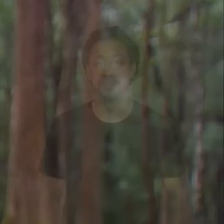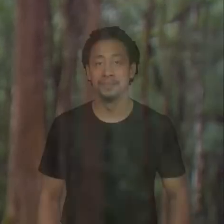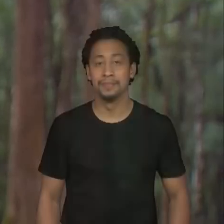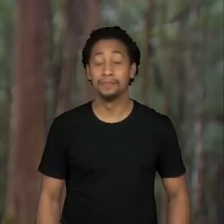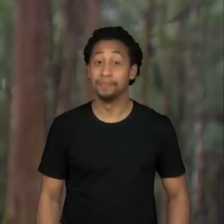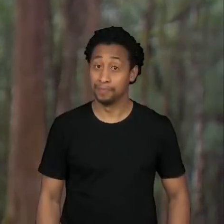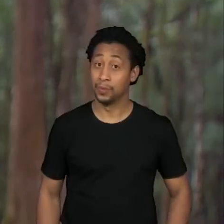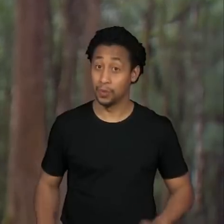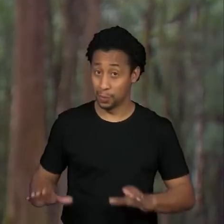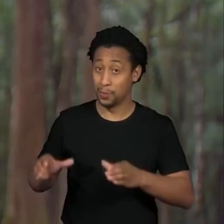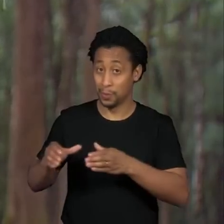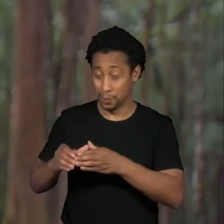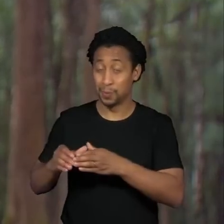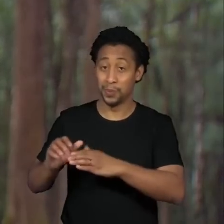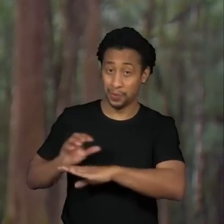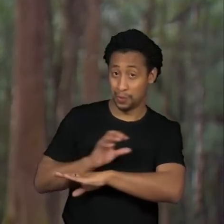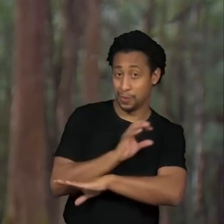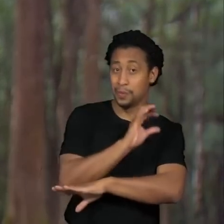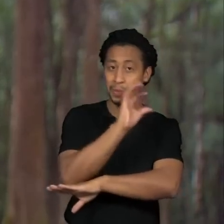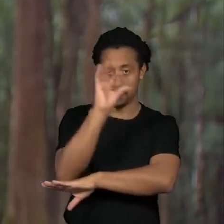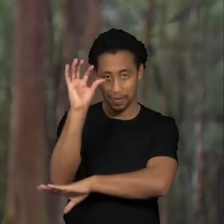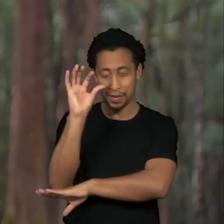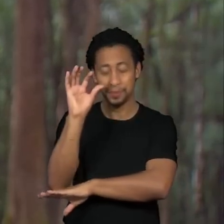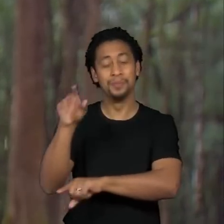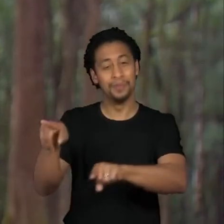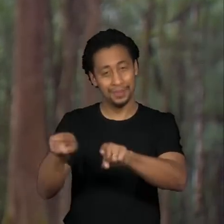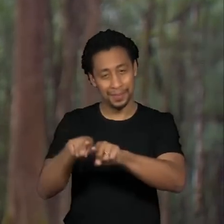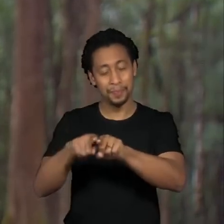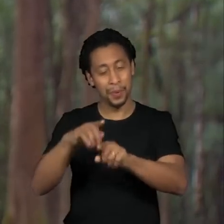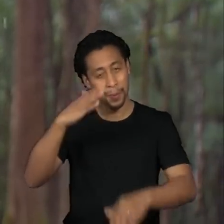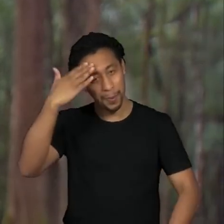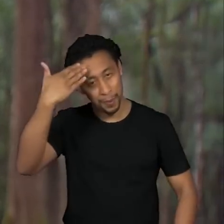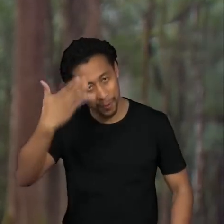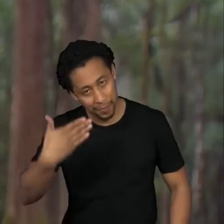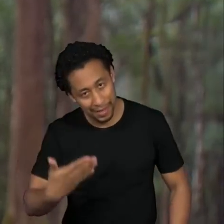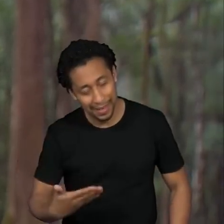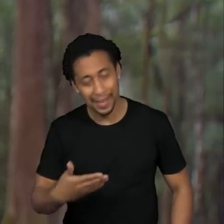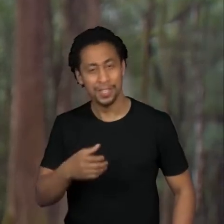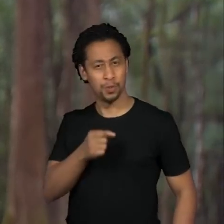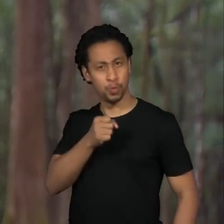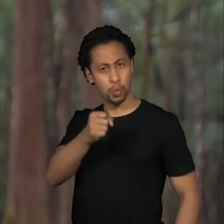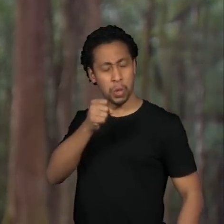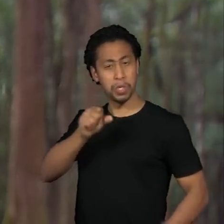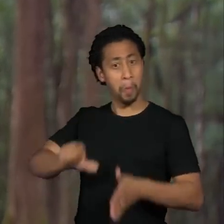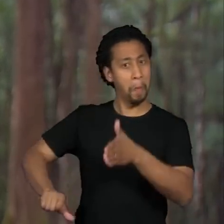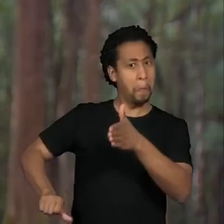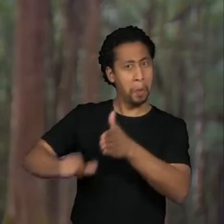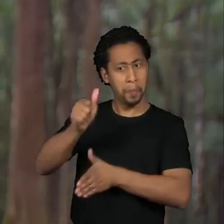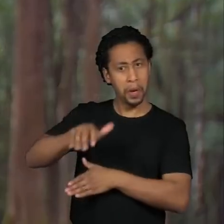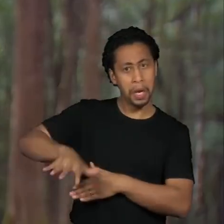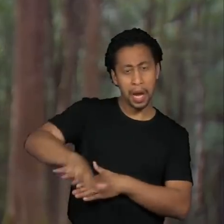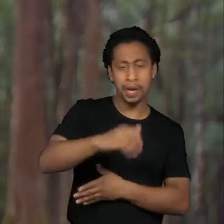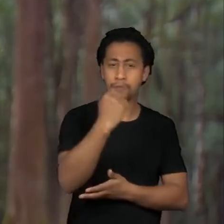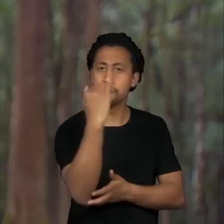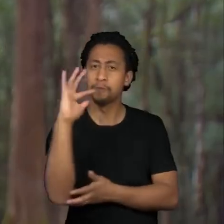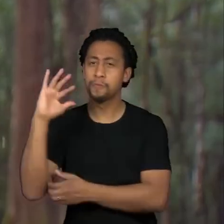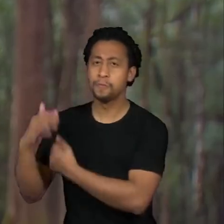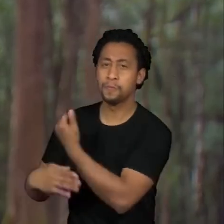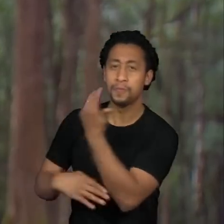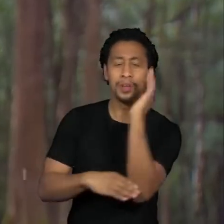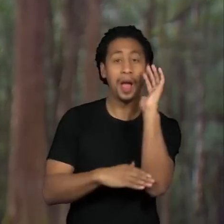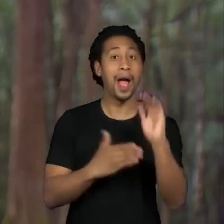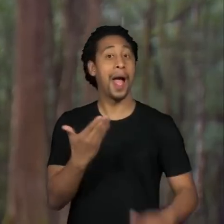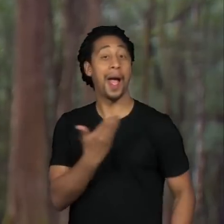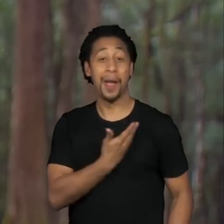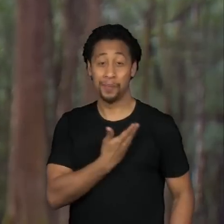A equipe do Repórter Eco também presta homenagem a este pioneiro do jornalismo ambiental, nosso amigo e